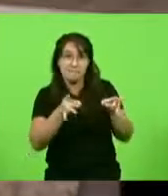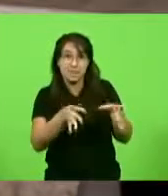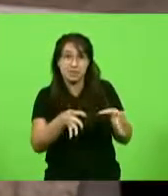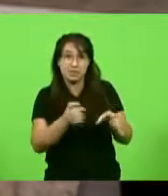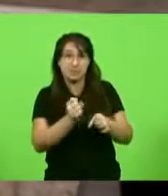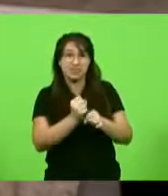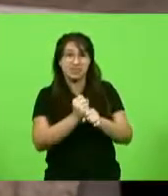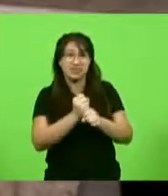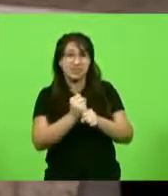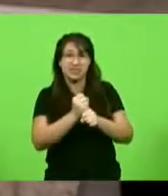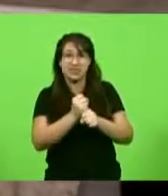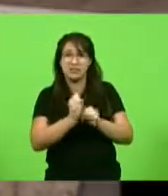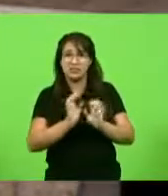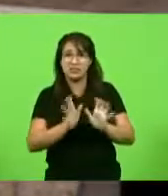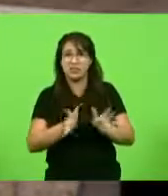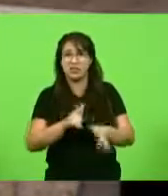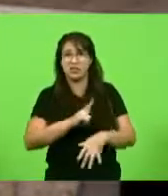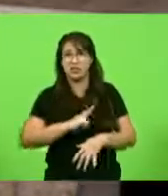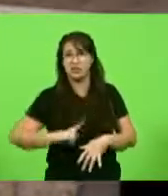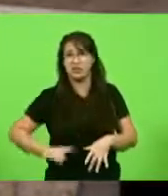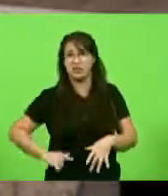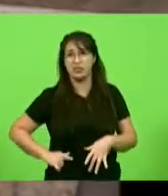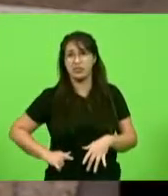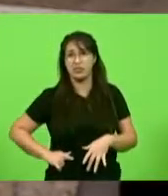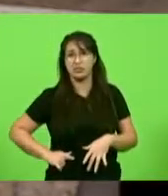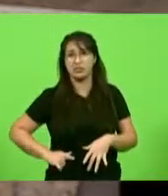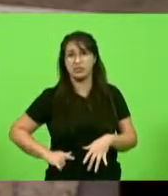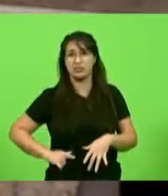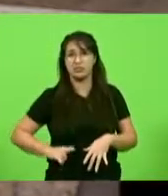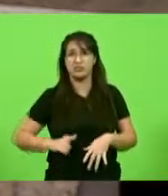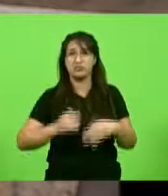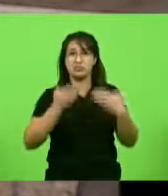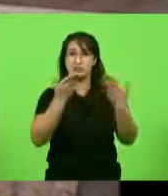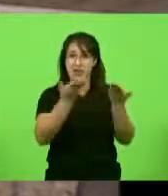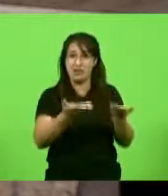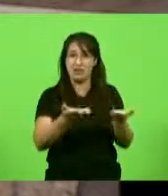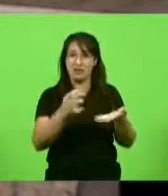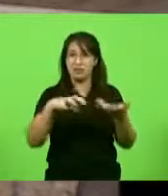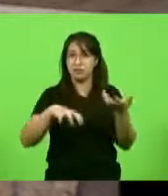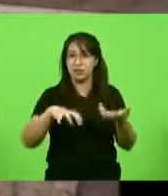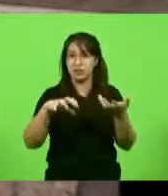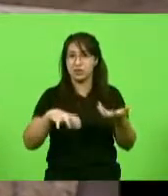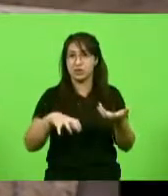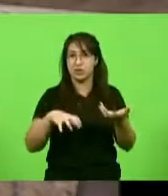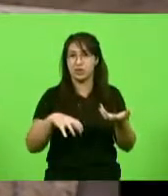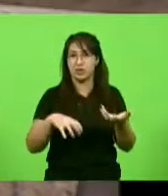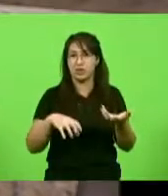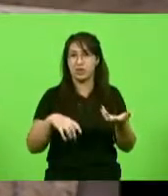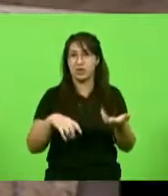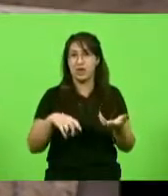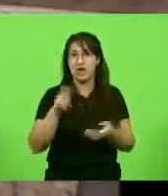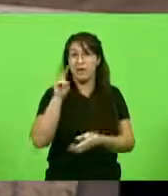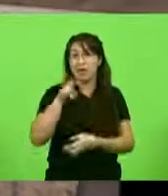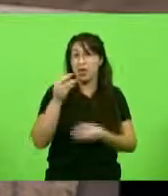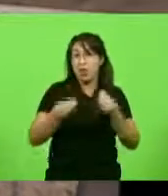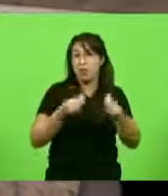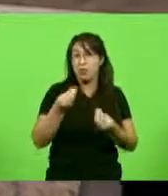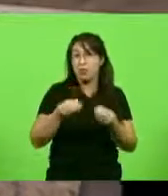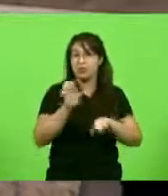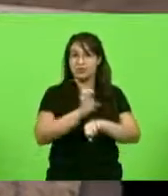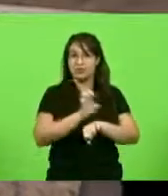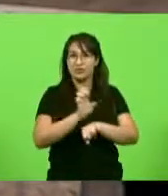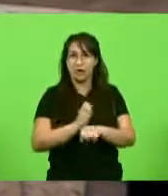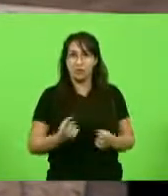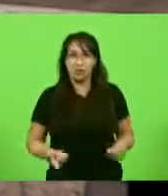décadas dos governos que passaram lá em Brasília. Nos trataram como um Estado rico e